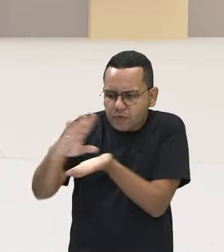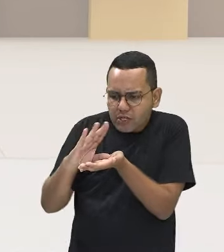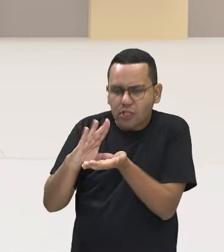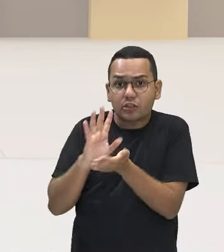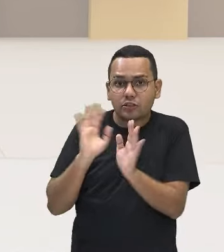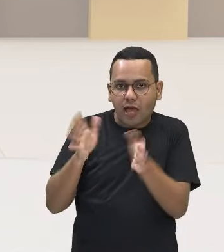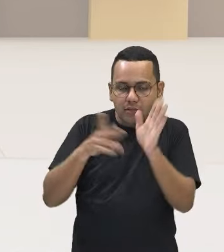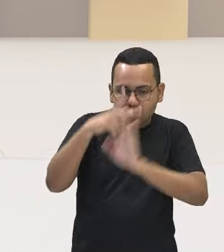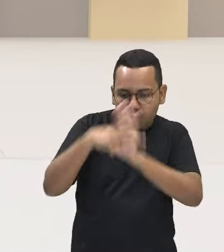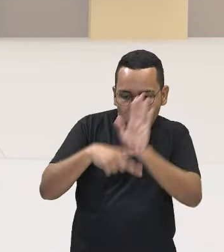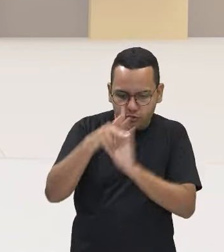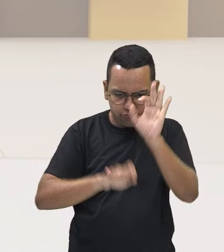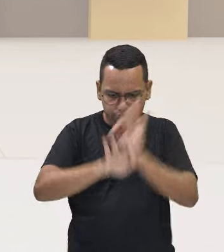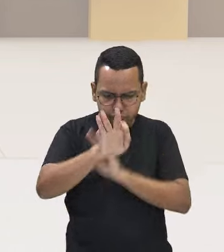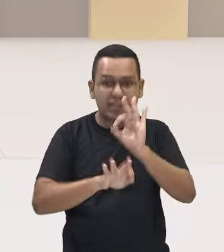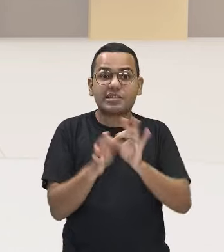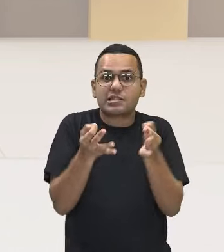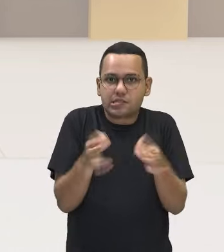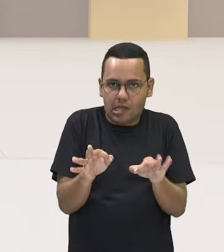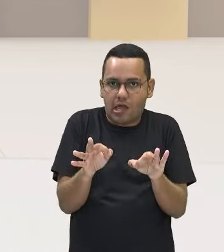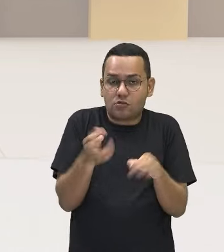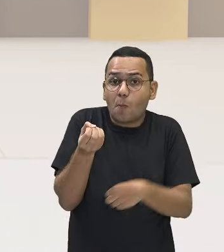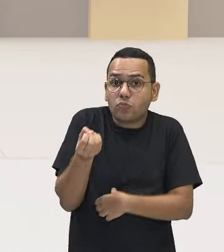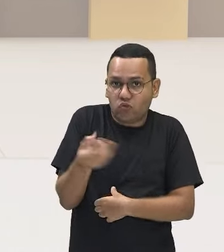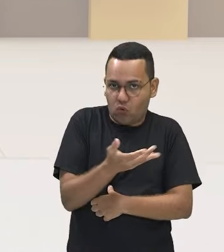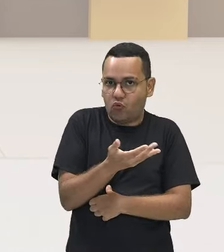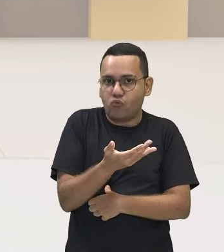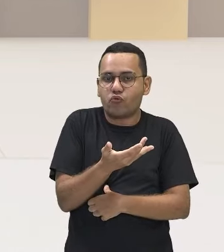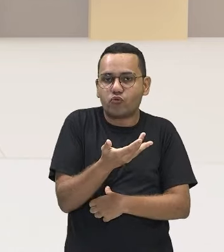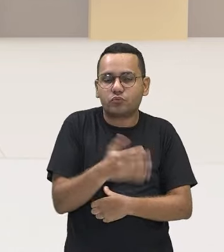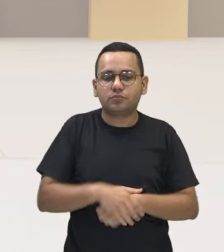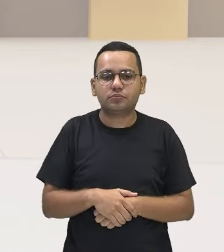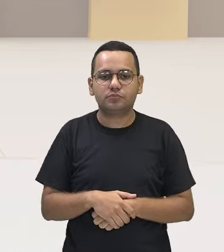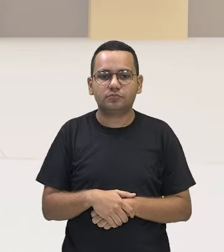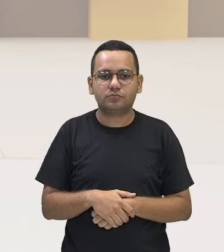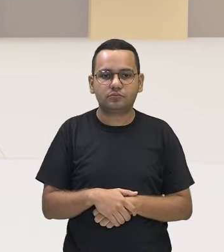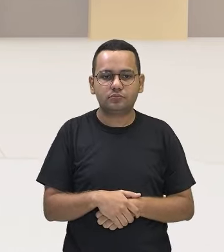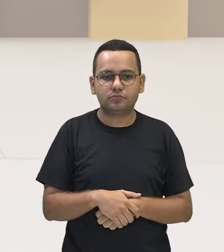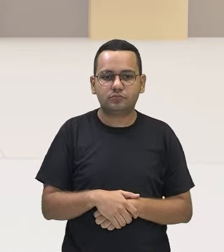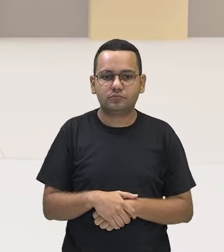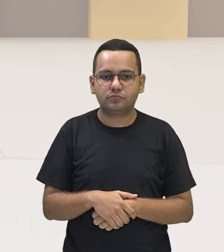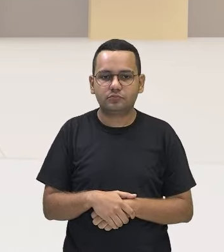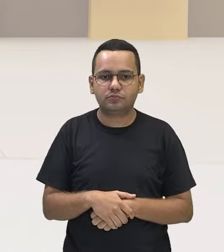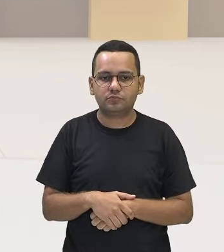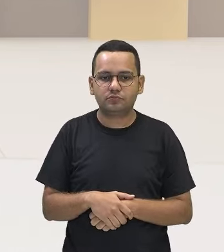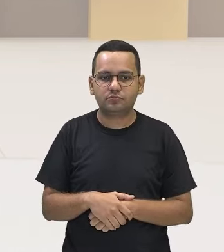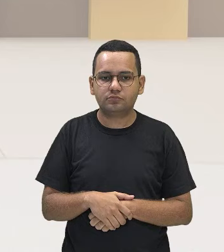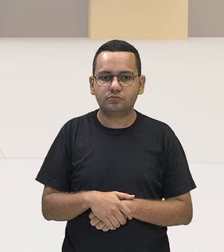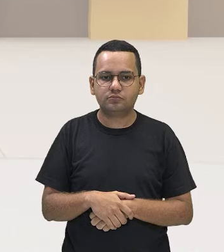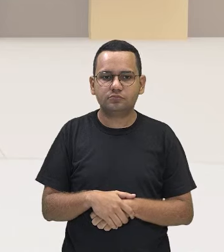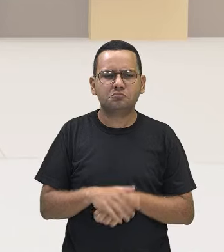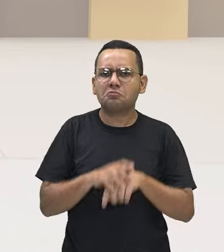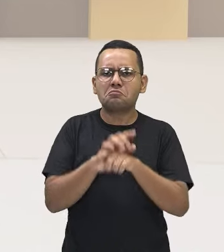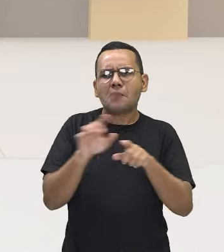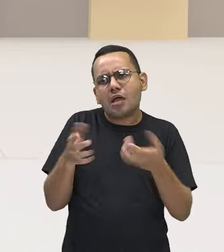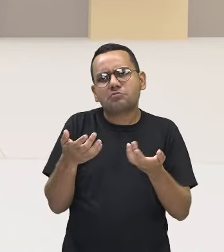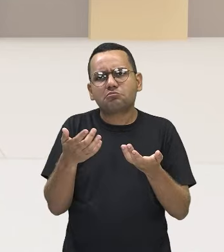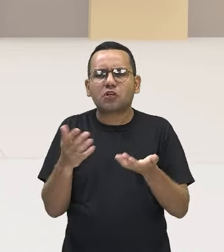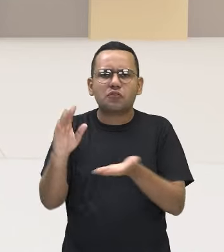uma ideia boa e algo original, como foi dito, não é isso? E às vezes não é nem um investidor financeiro,